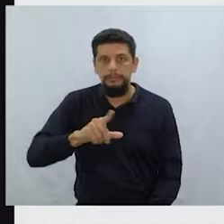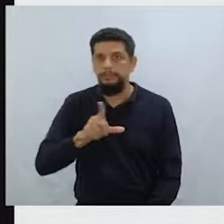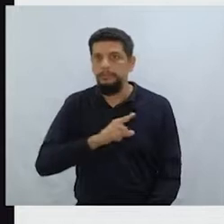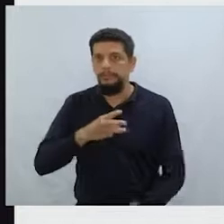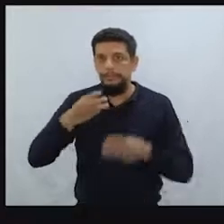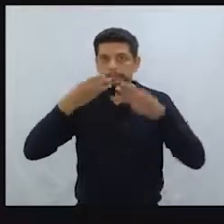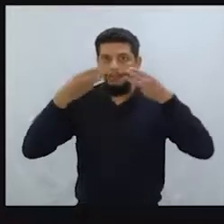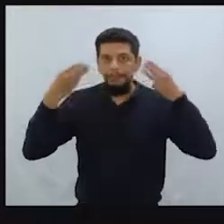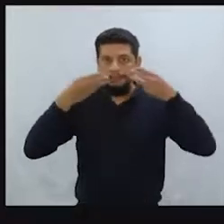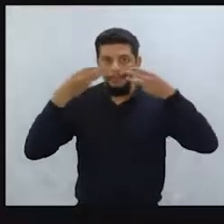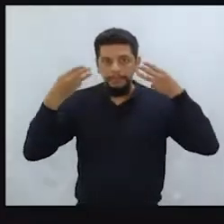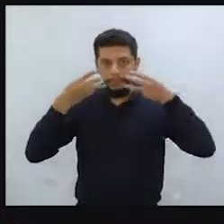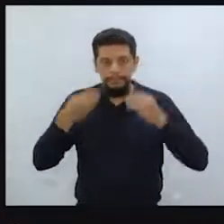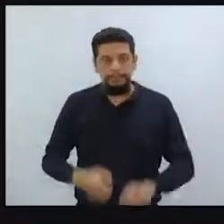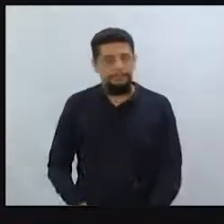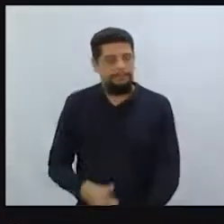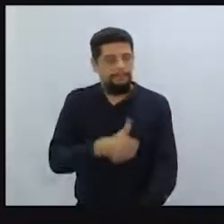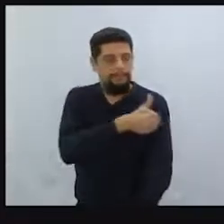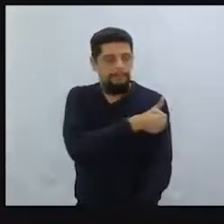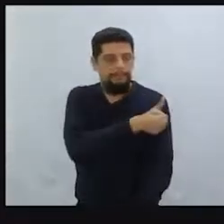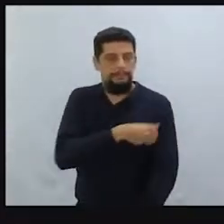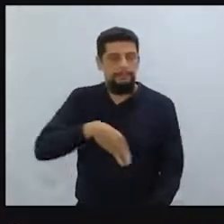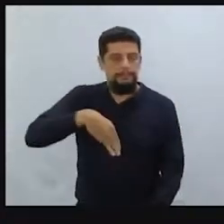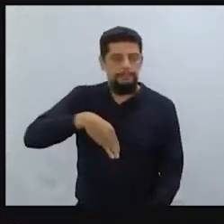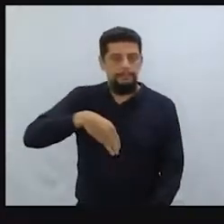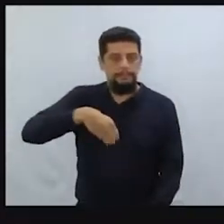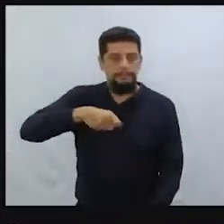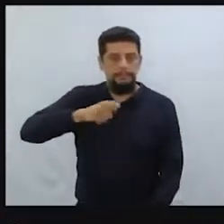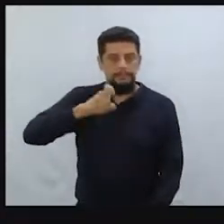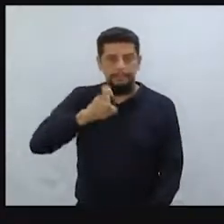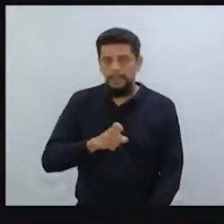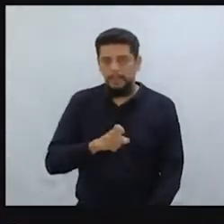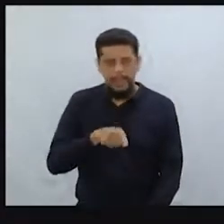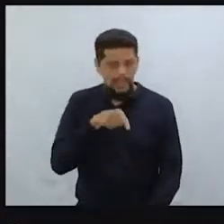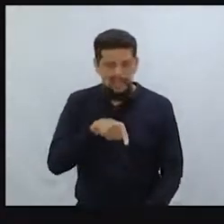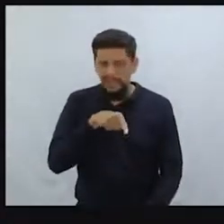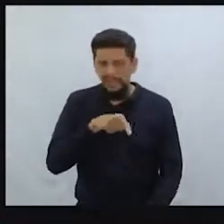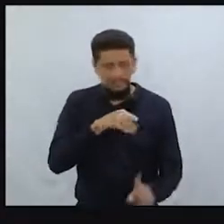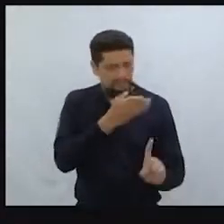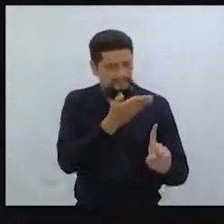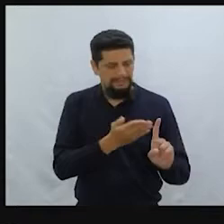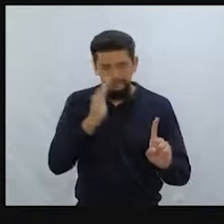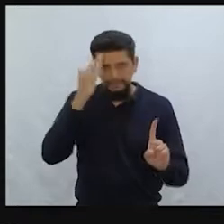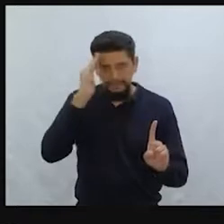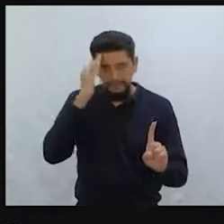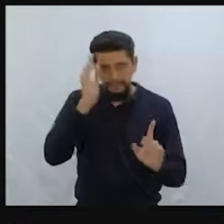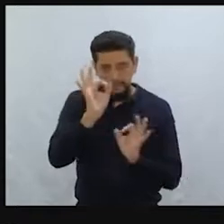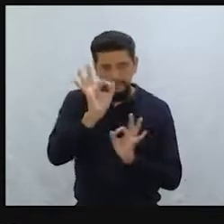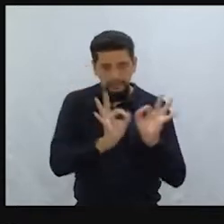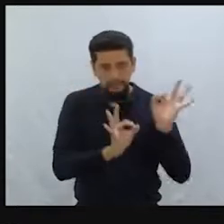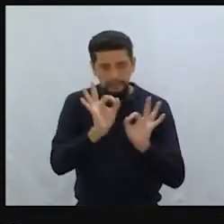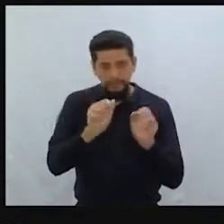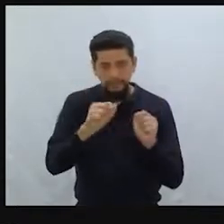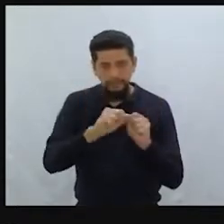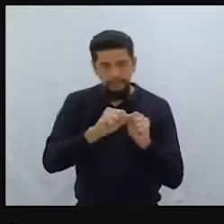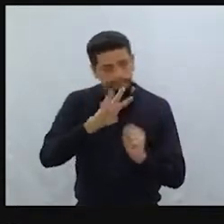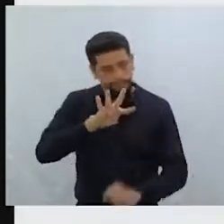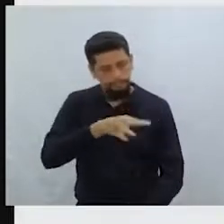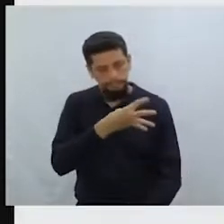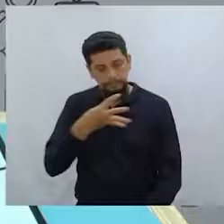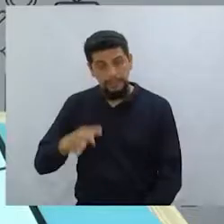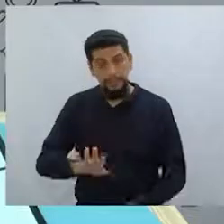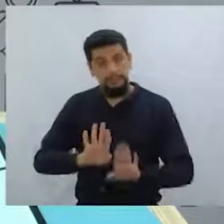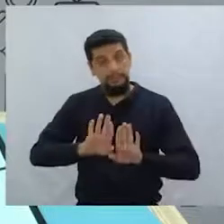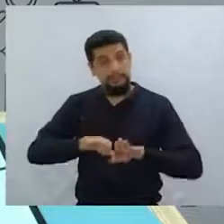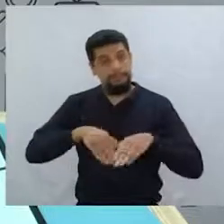gato. O Max está dizendo para nós ali que ele não entendeu muito bem essa organização que nós fizemos na